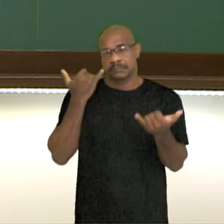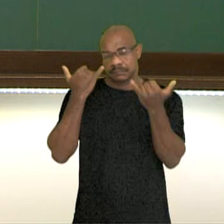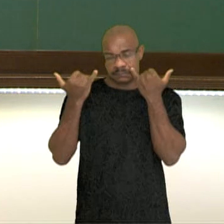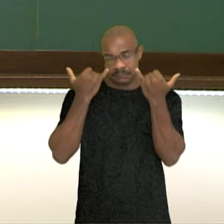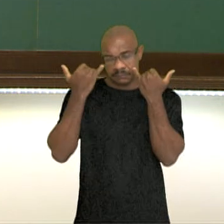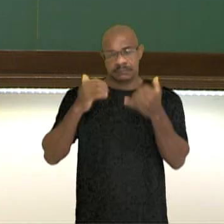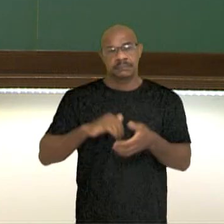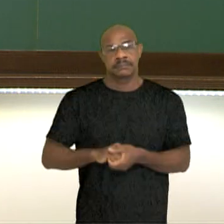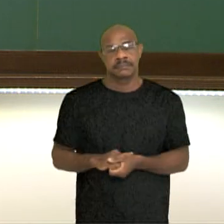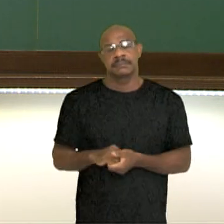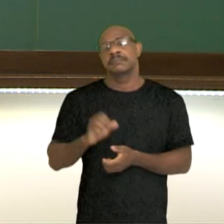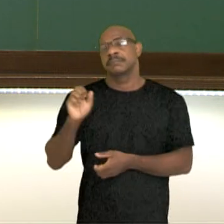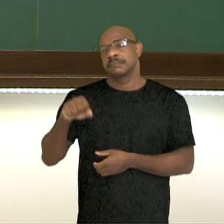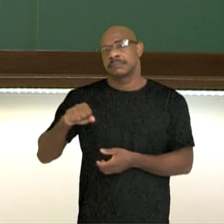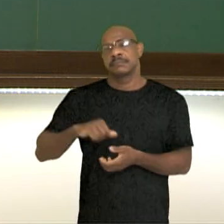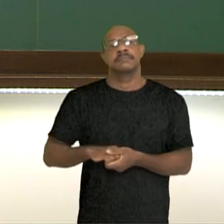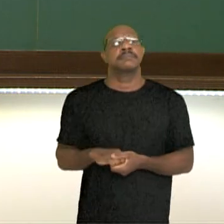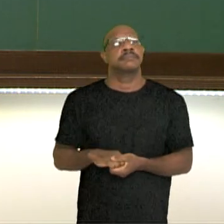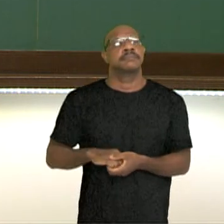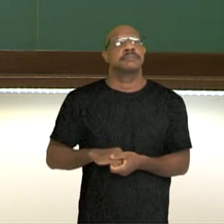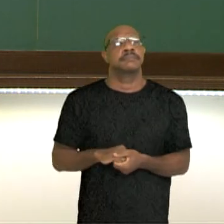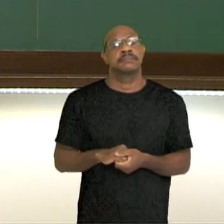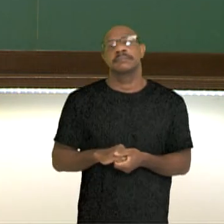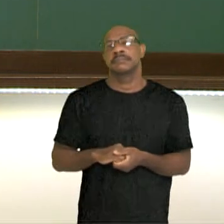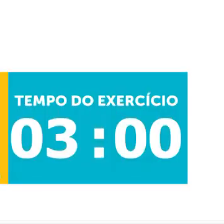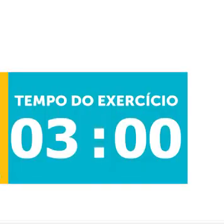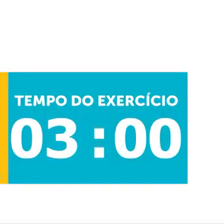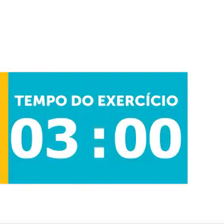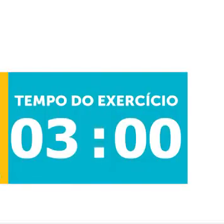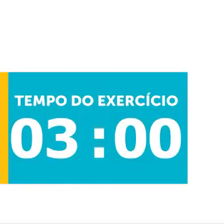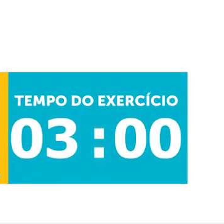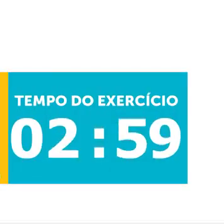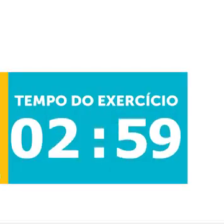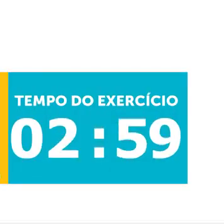informações. Sim, vamos lá, mãos à obra.